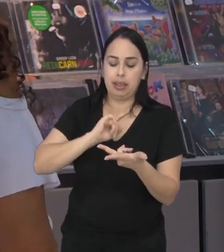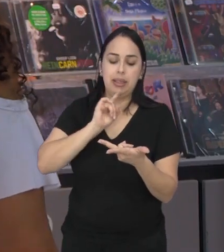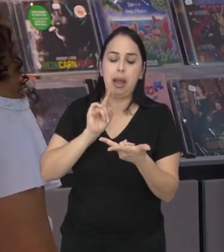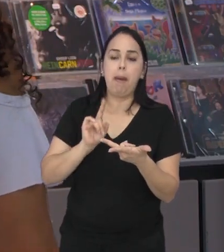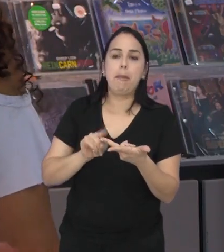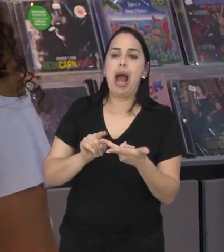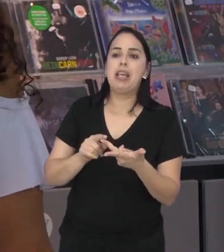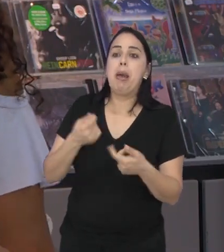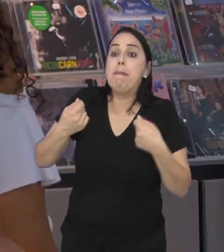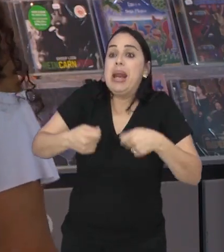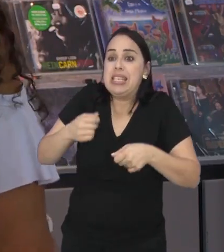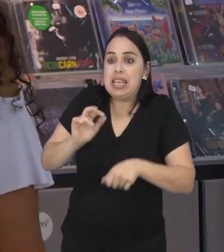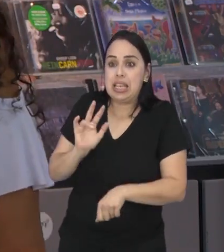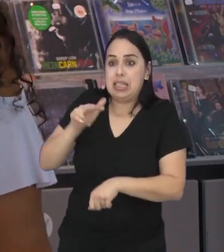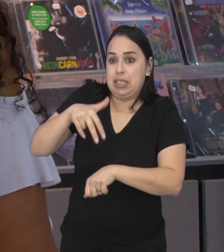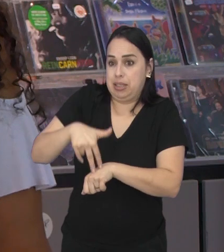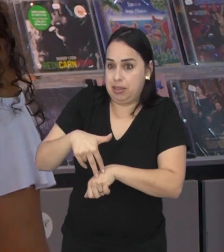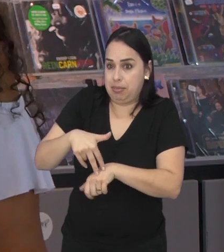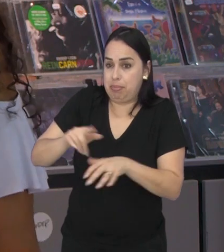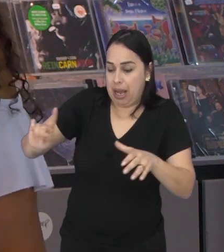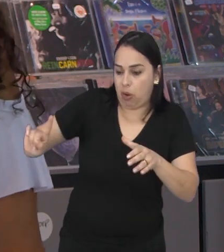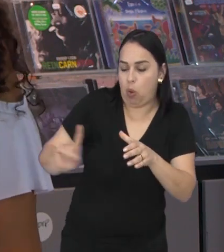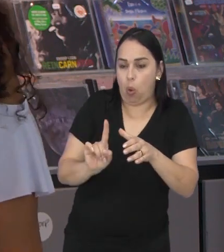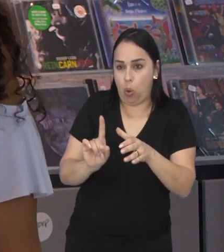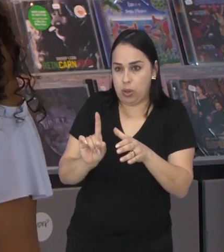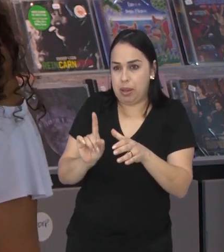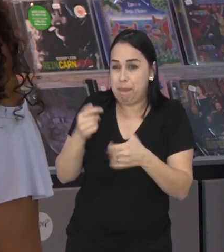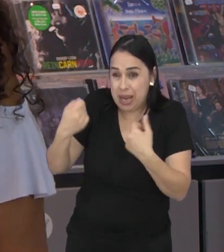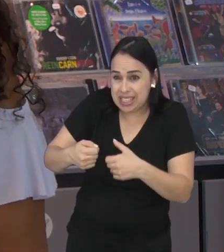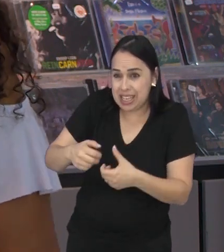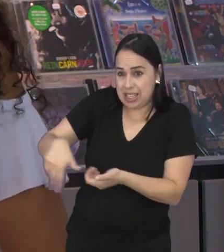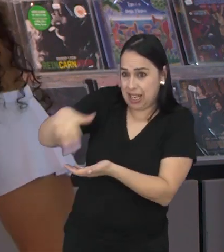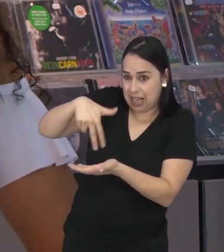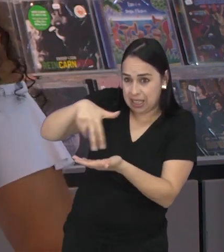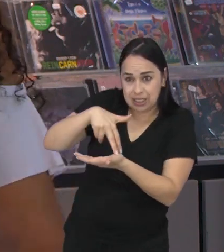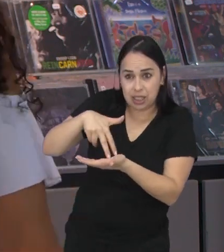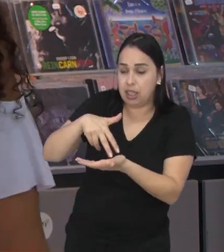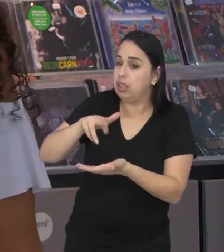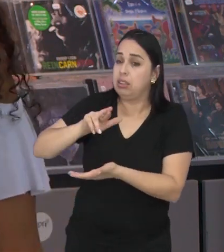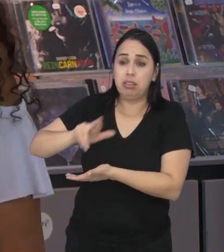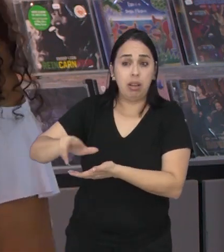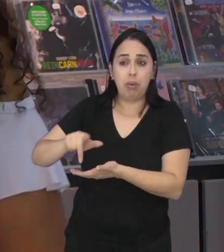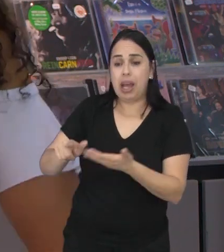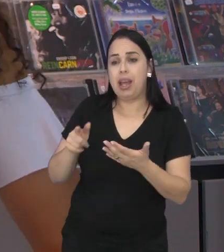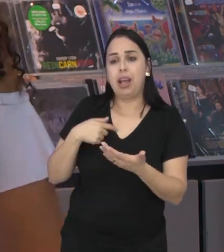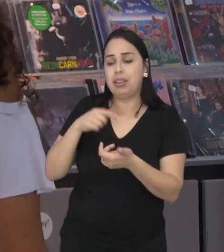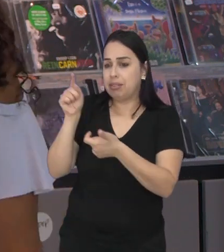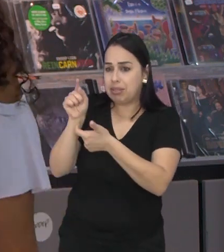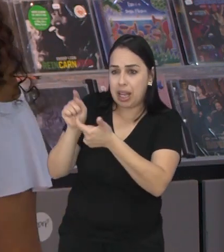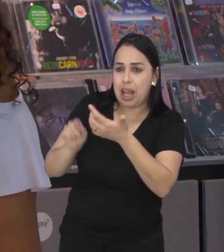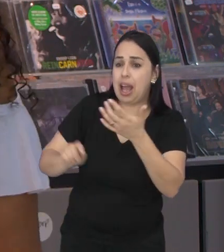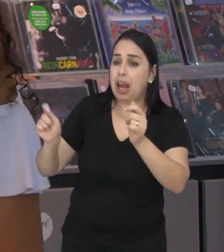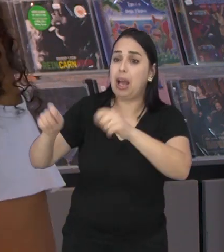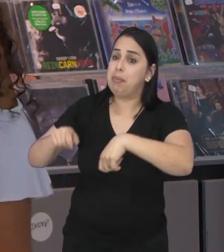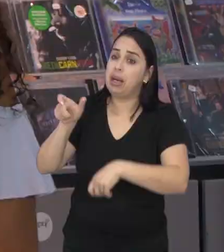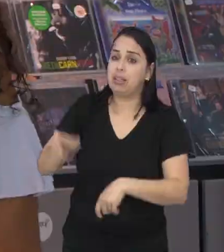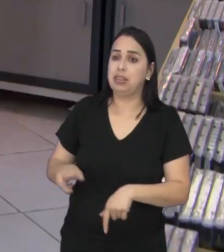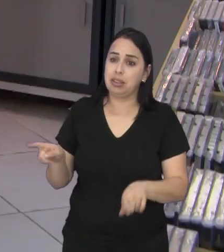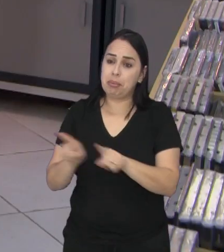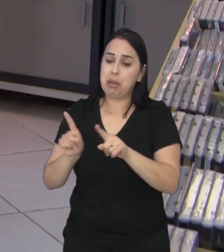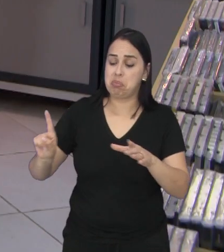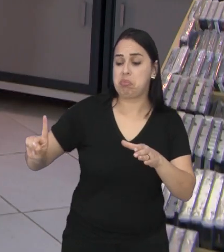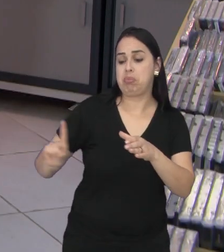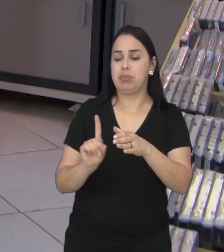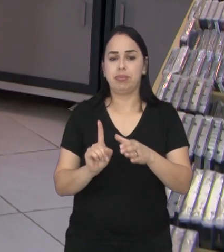não canta, mas ela não precisa fazer isso necessariamente para fazer parte do movimento hip hop, porque é tão grande tudo isso que tem lugar para todo mundo.